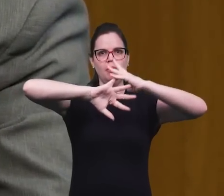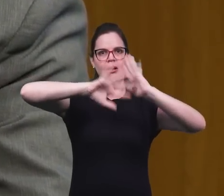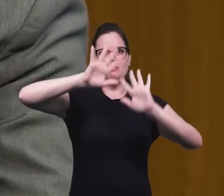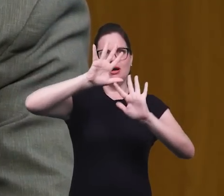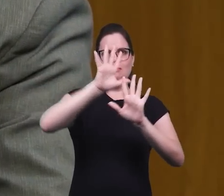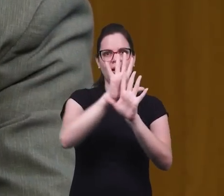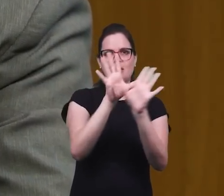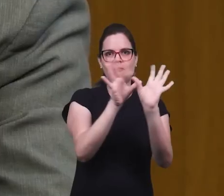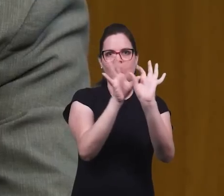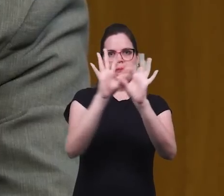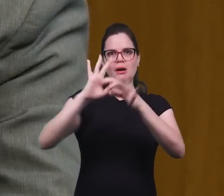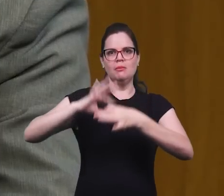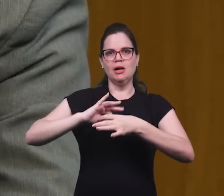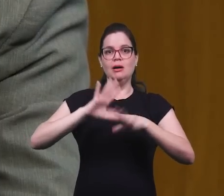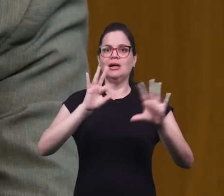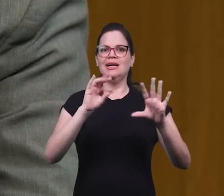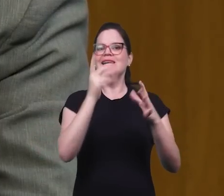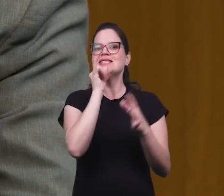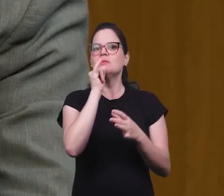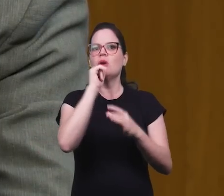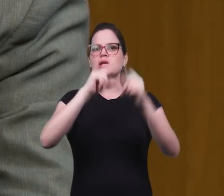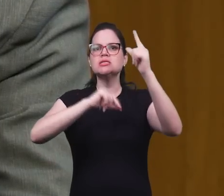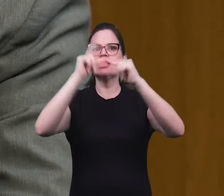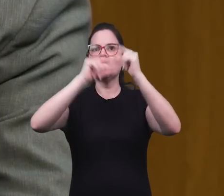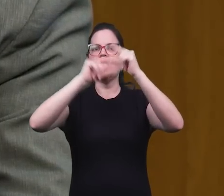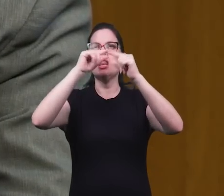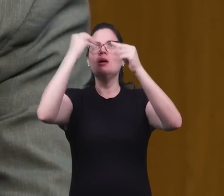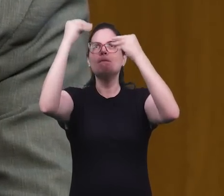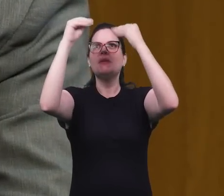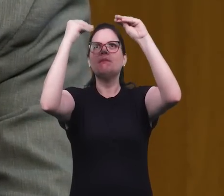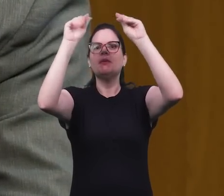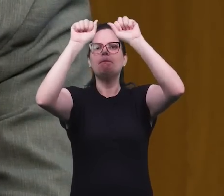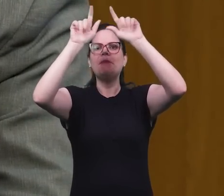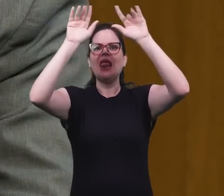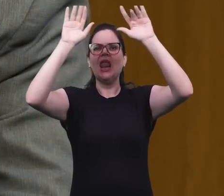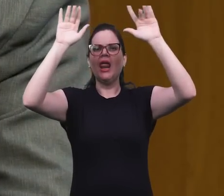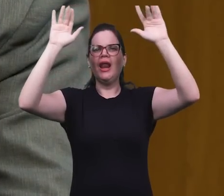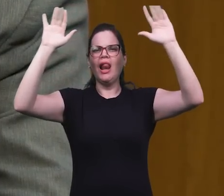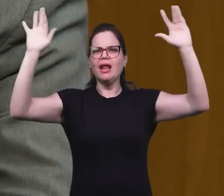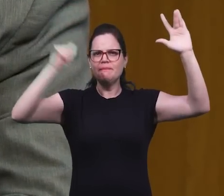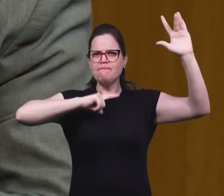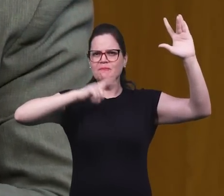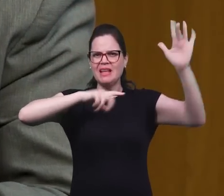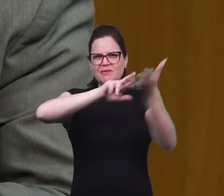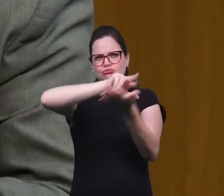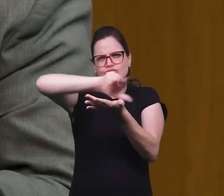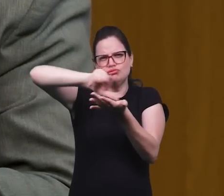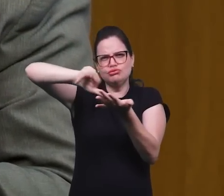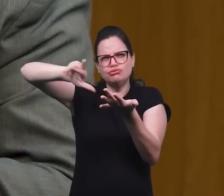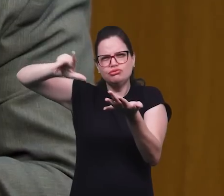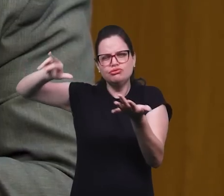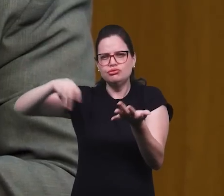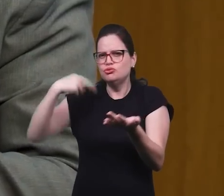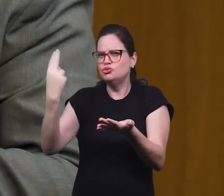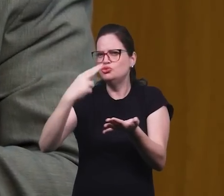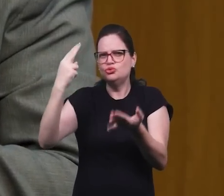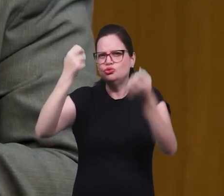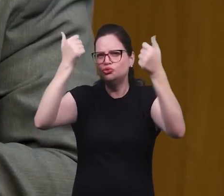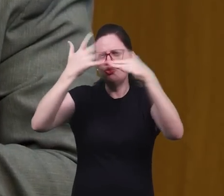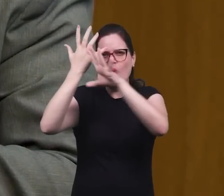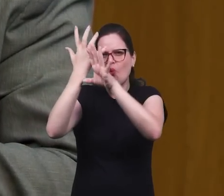estrelas que estão na galáxia. Né? Então nós já tivemos programas falando sobre o universo aqui, a quantidade de estrelas é uma coisa